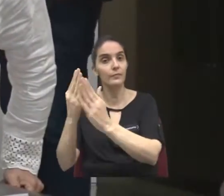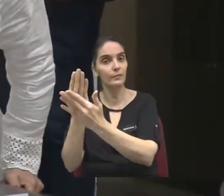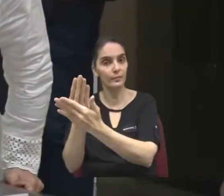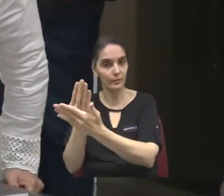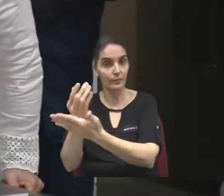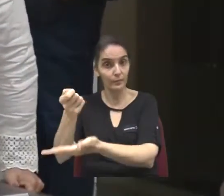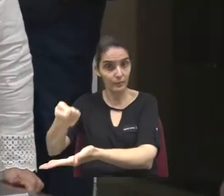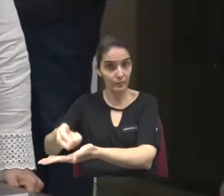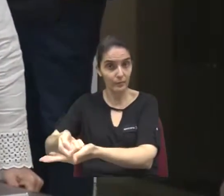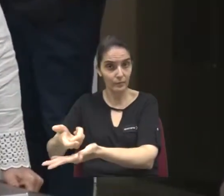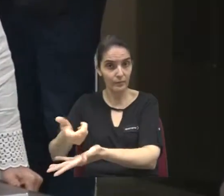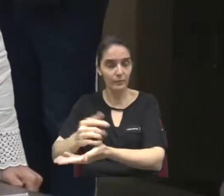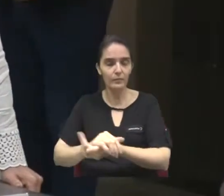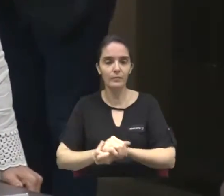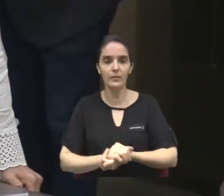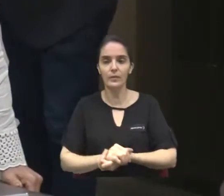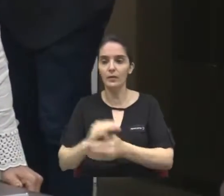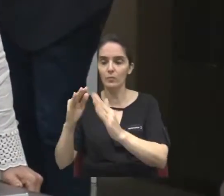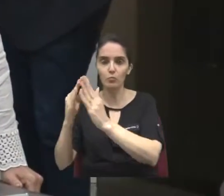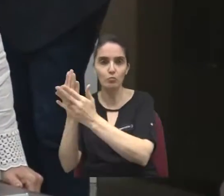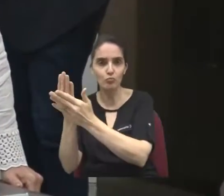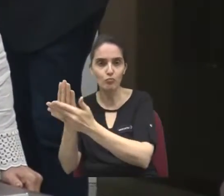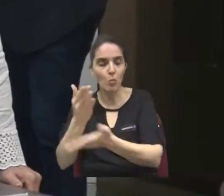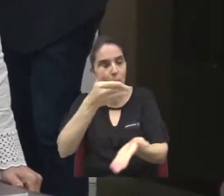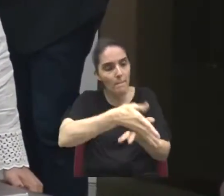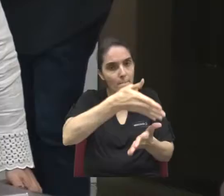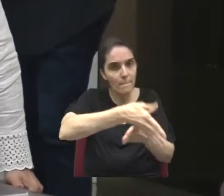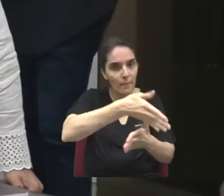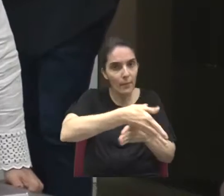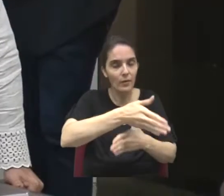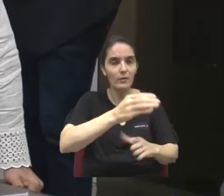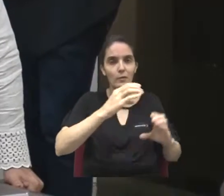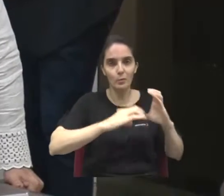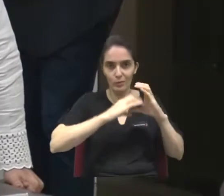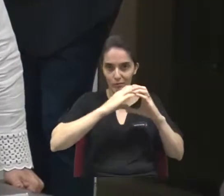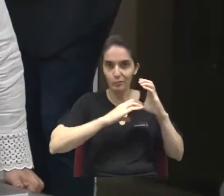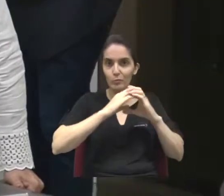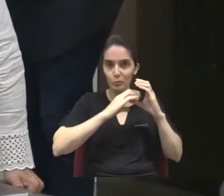fazer a sua participação de forma